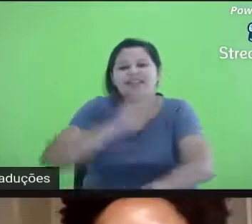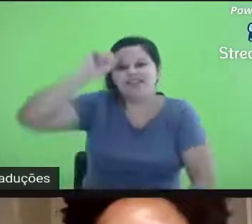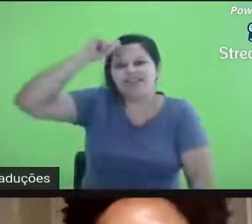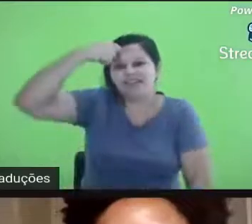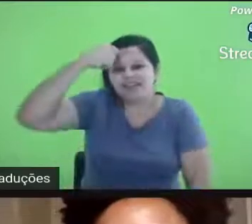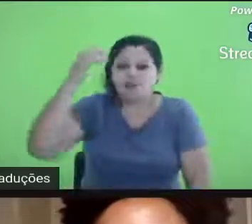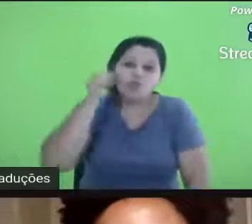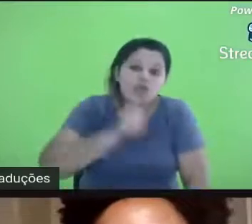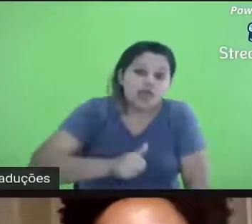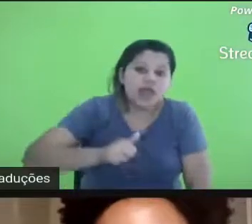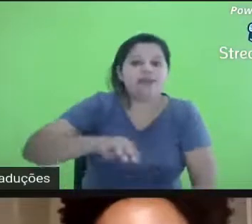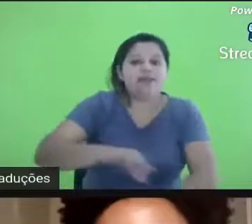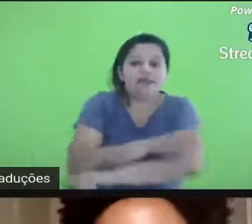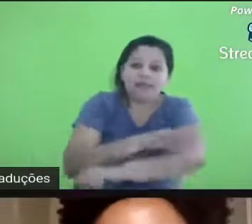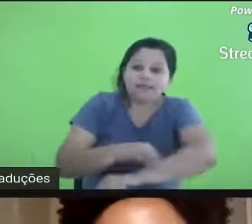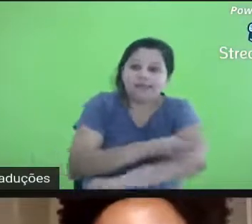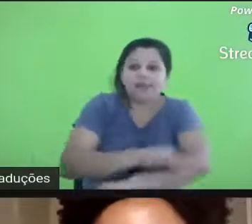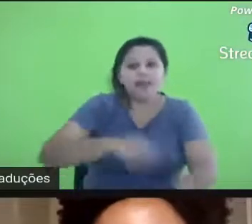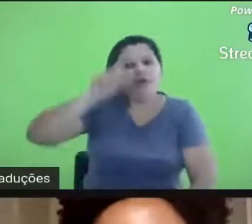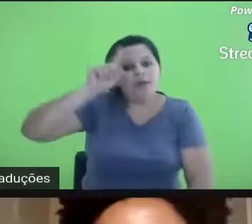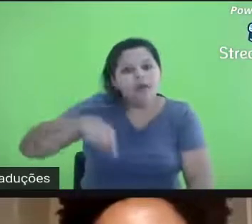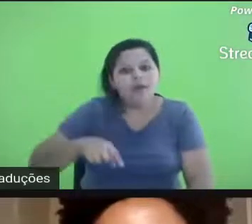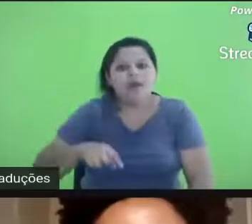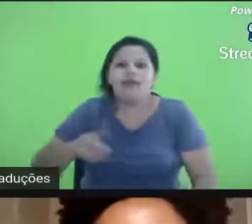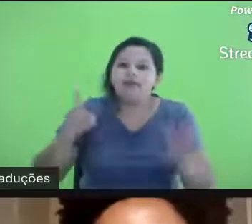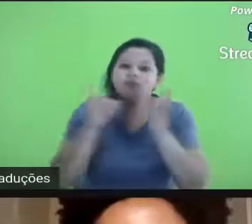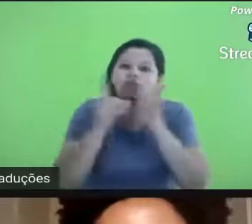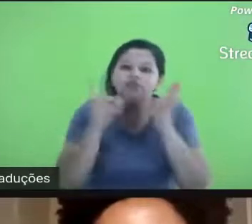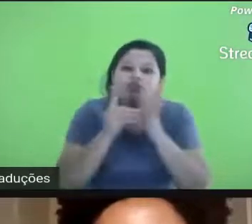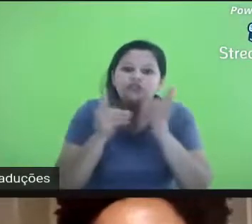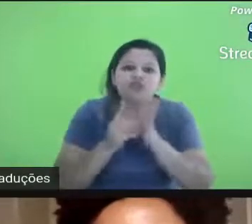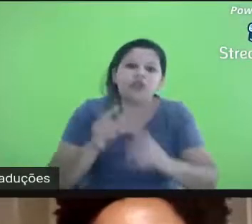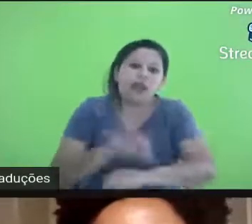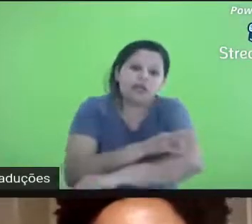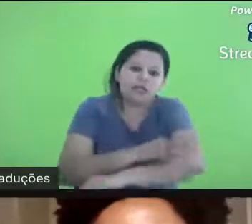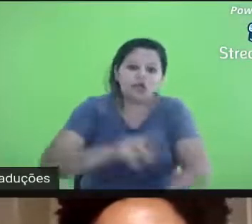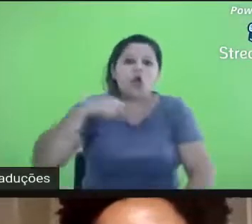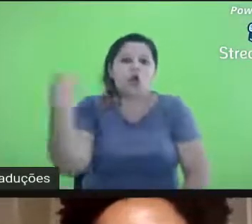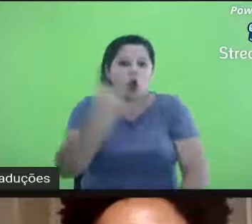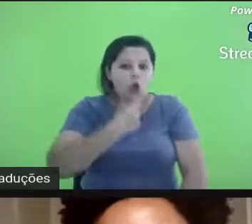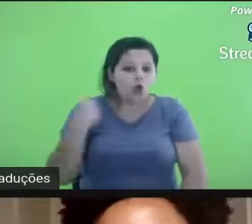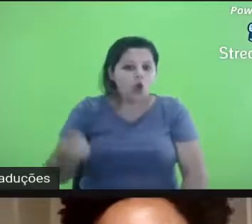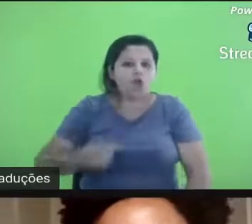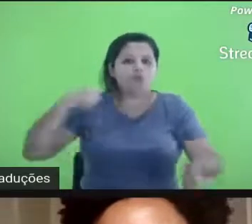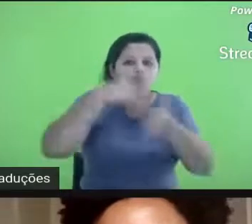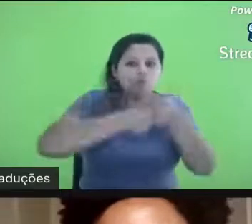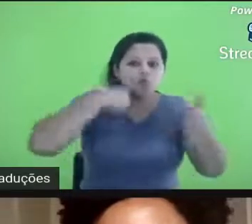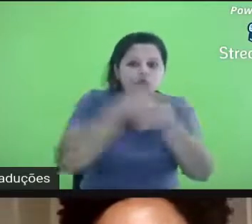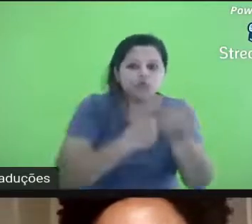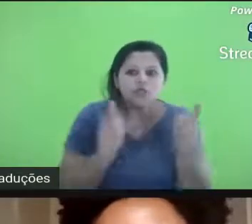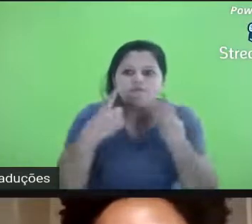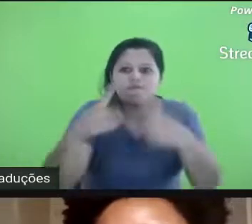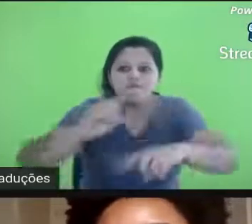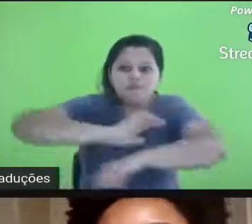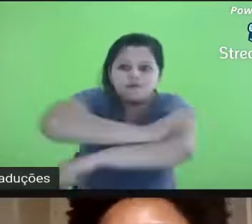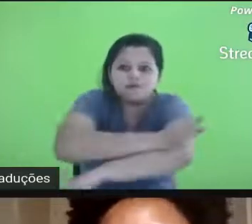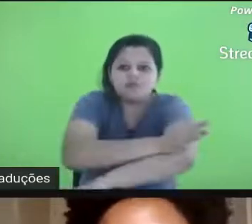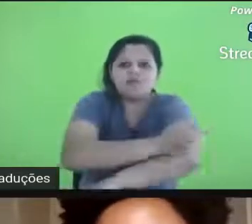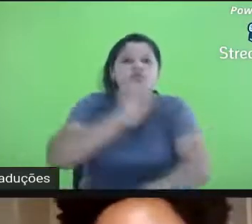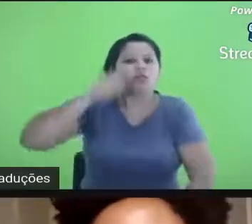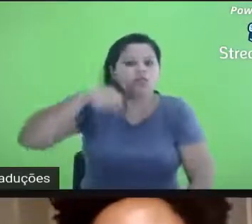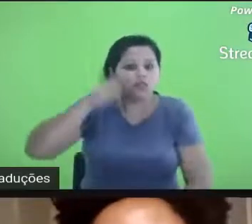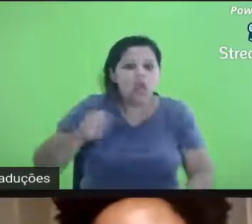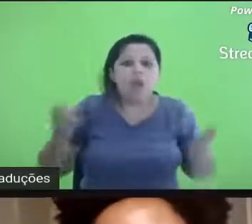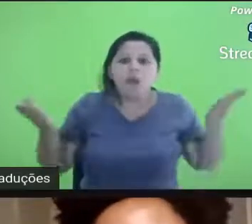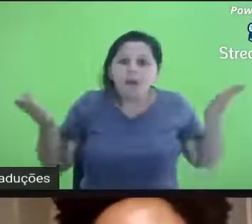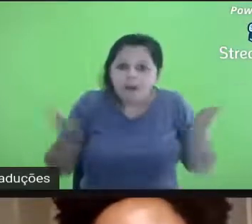isso. É, de fato, falar, olha, nós estamos lutando contra o racismo, sim, mas a partir de agora nós vamos lutar de uma maneira